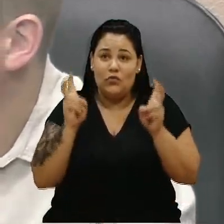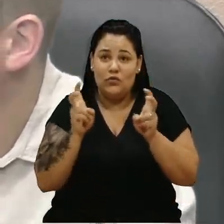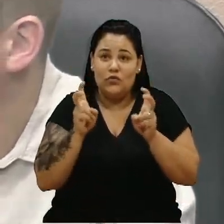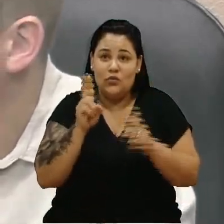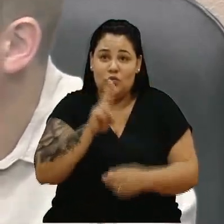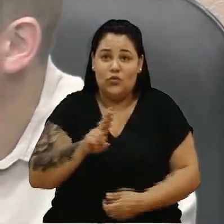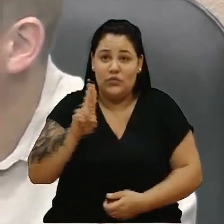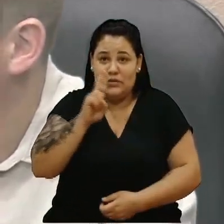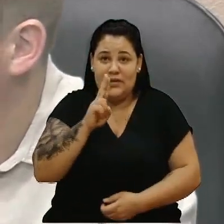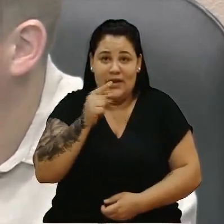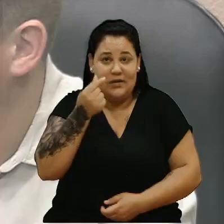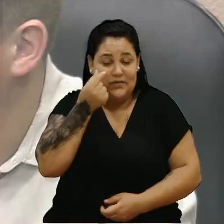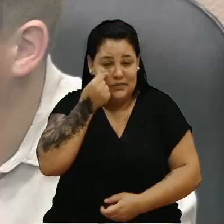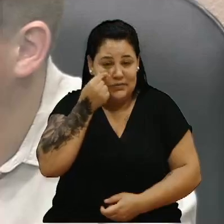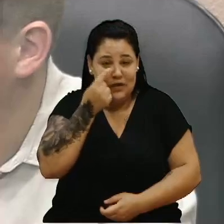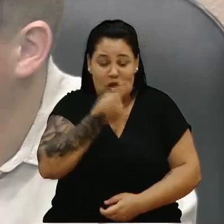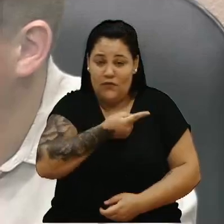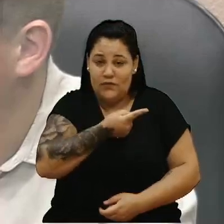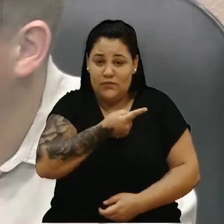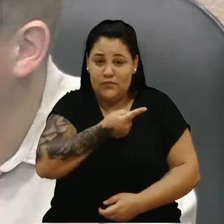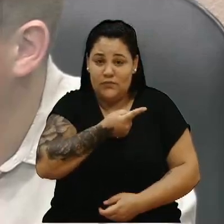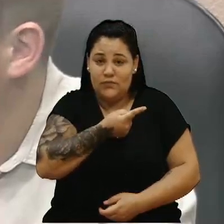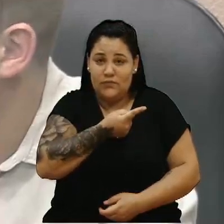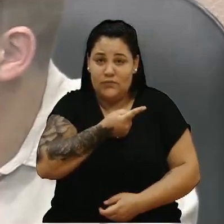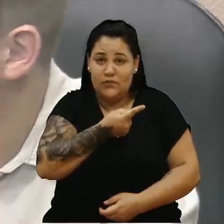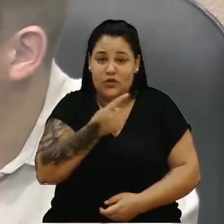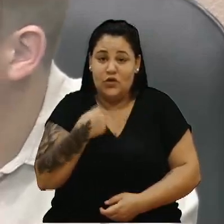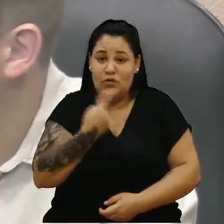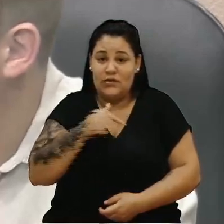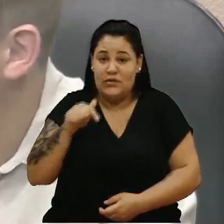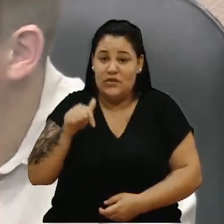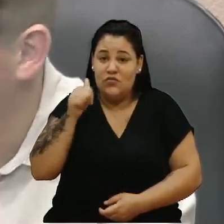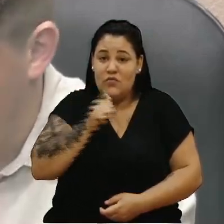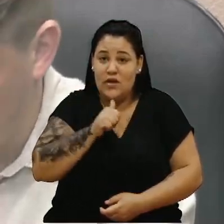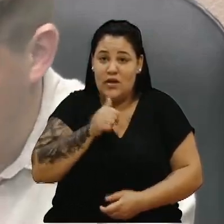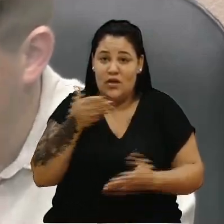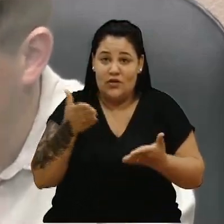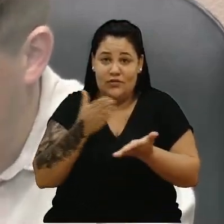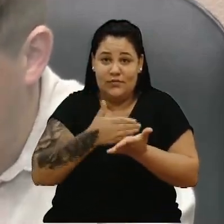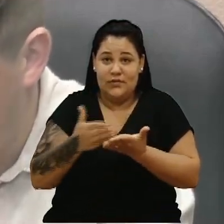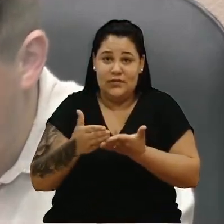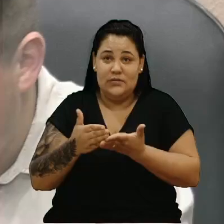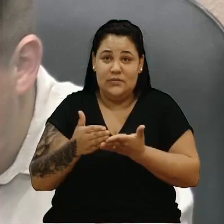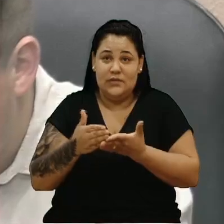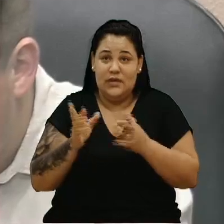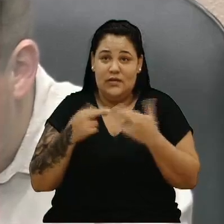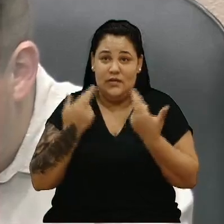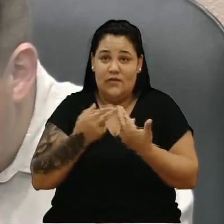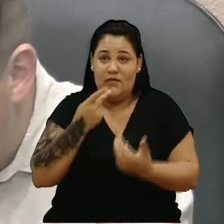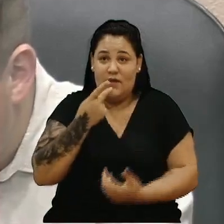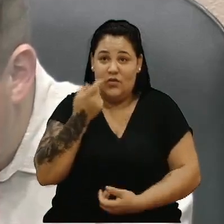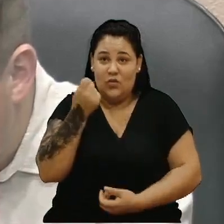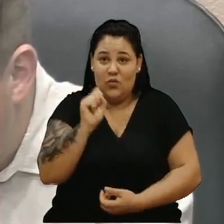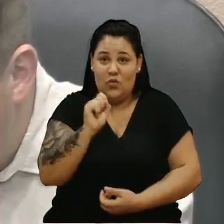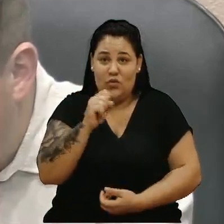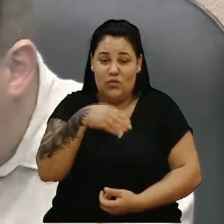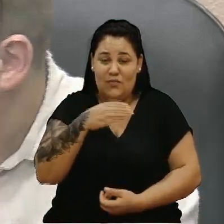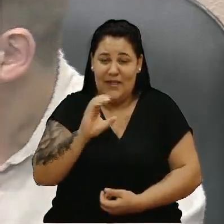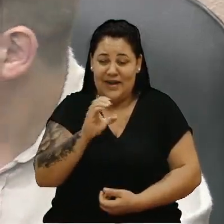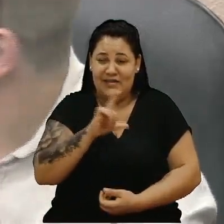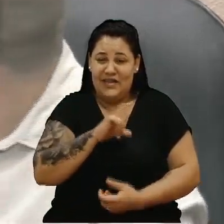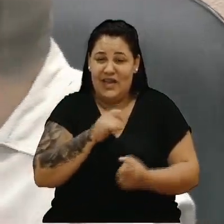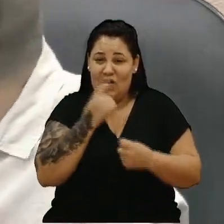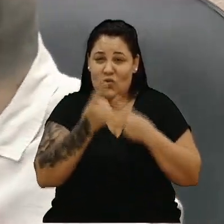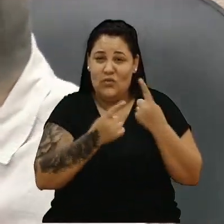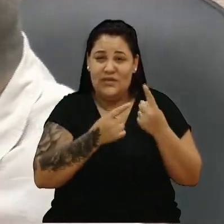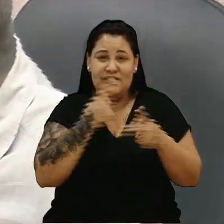Nós somos 7 mulheres nessa casa. Nós, hoje, iniciamos a sessão falando do 8 de março. E eu percebi que tem alguns termos, algumas falas,